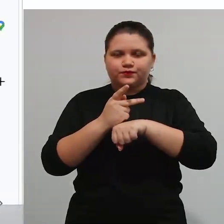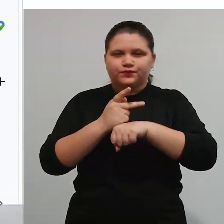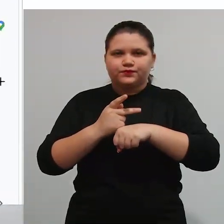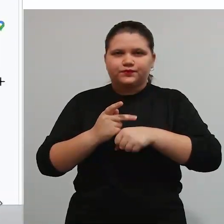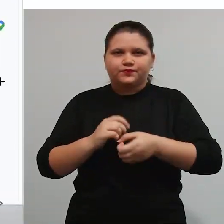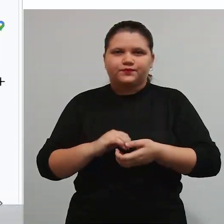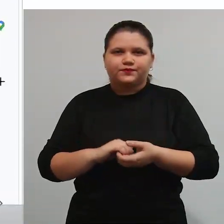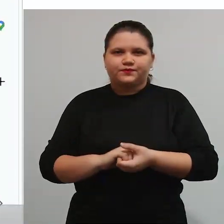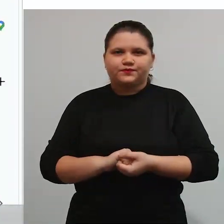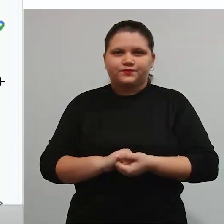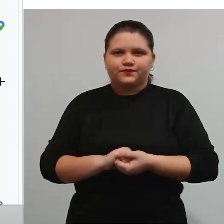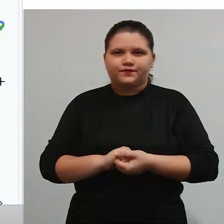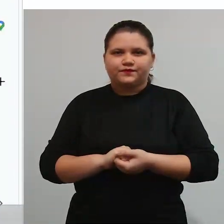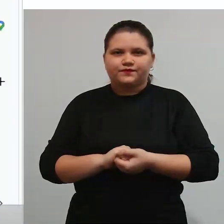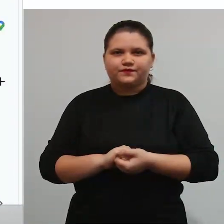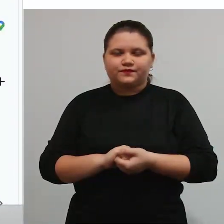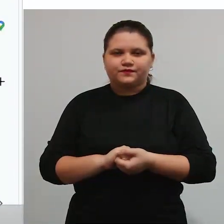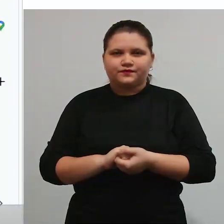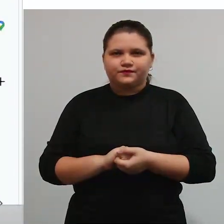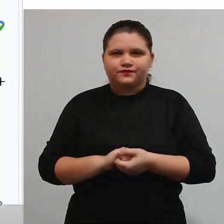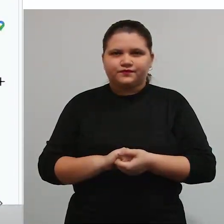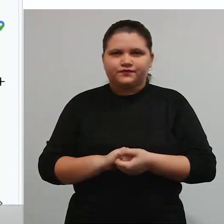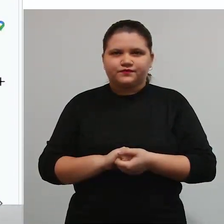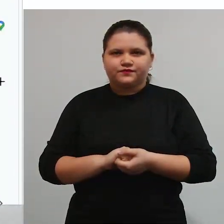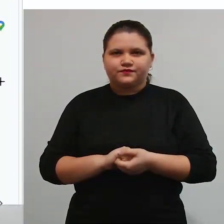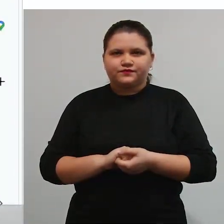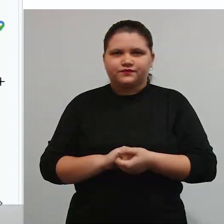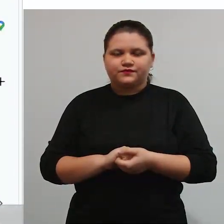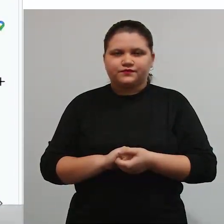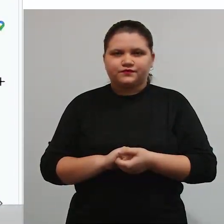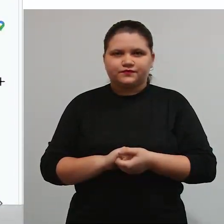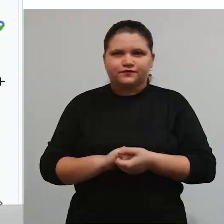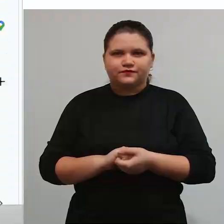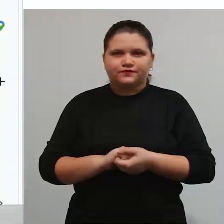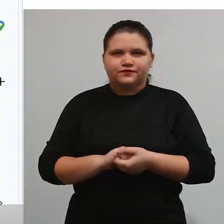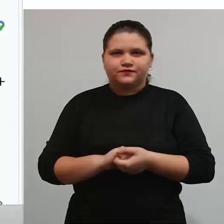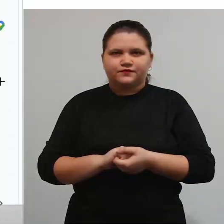investigativa que busca